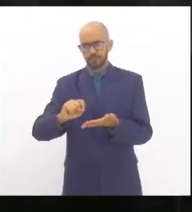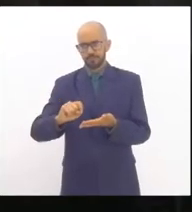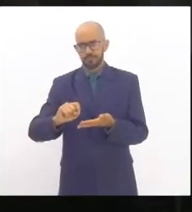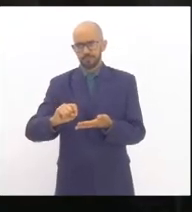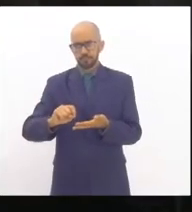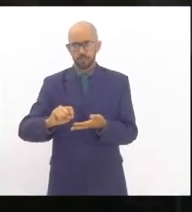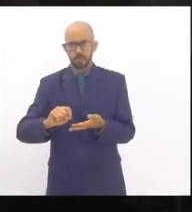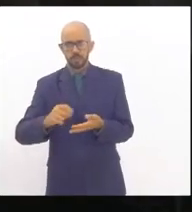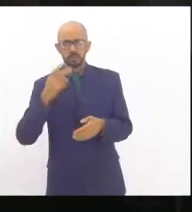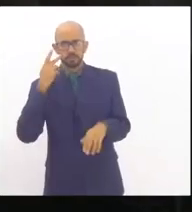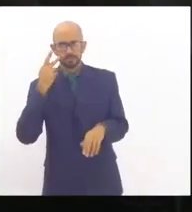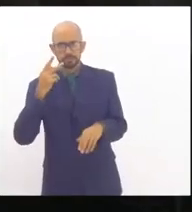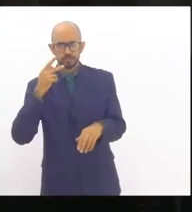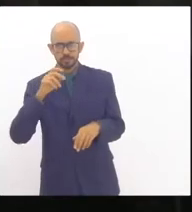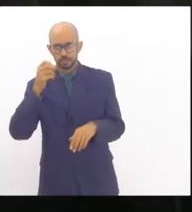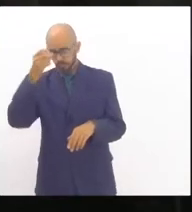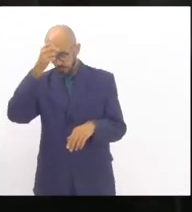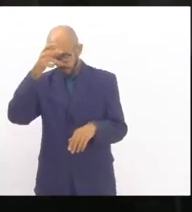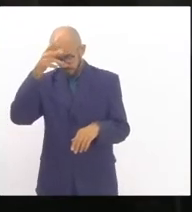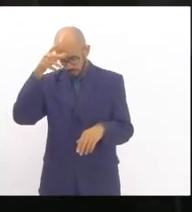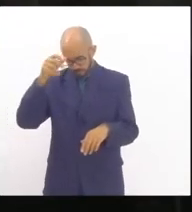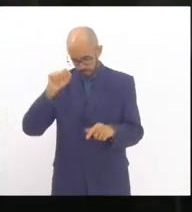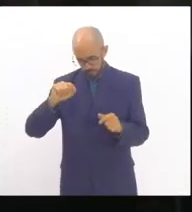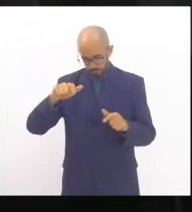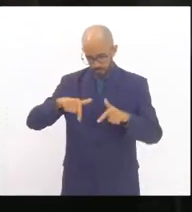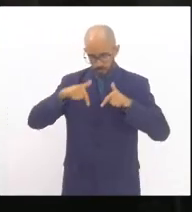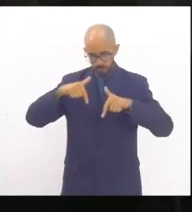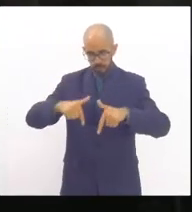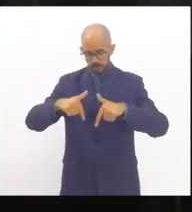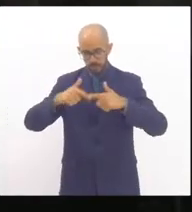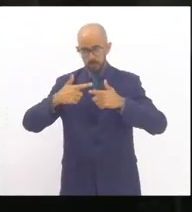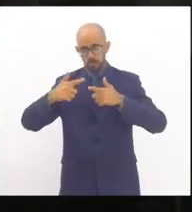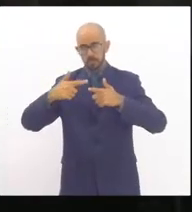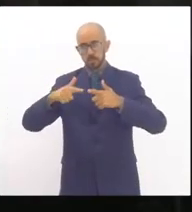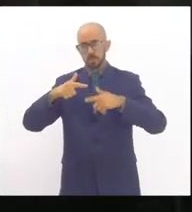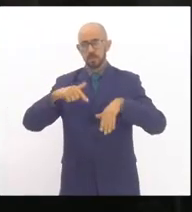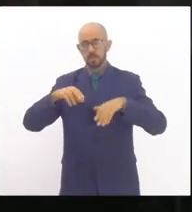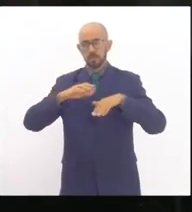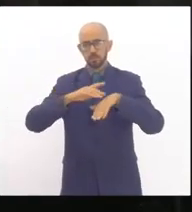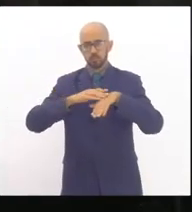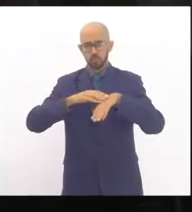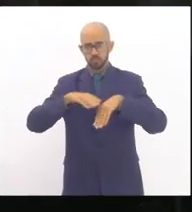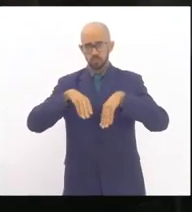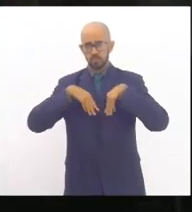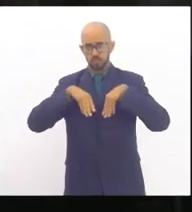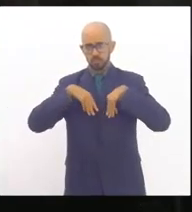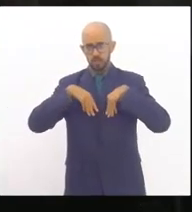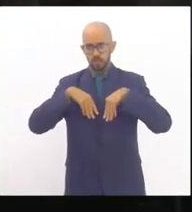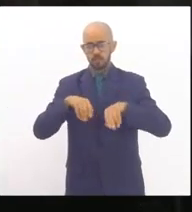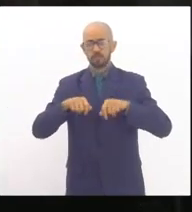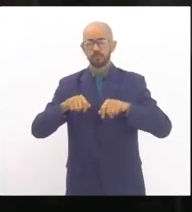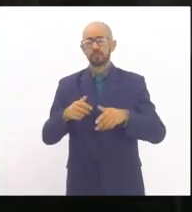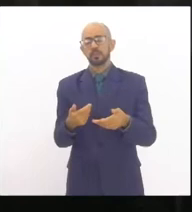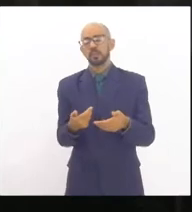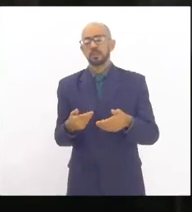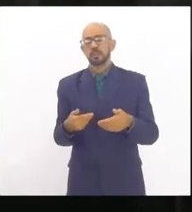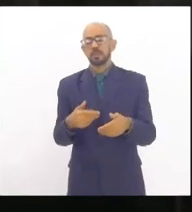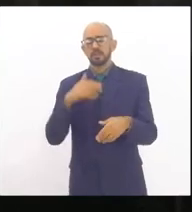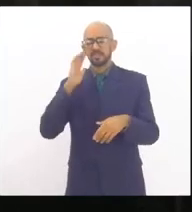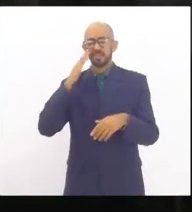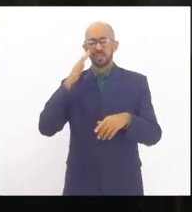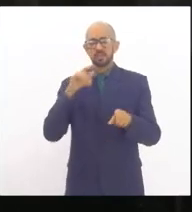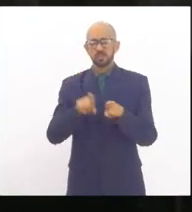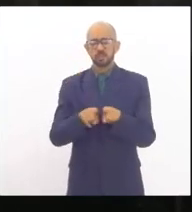às aos municípios para enfrentamento da tuberculose eu não entendo né que é de